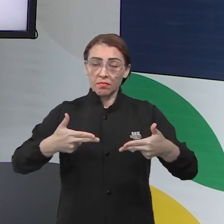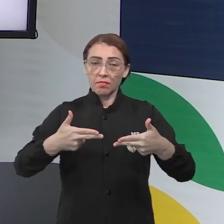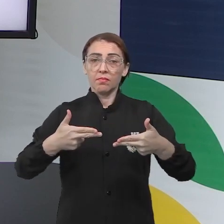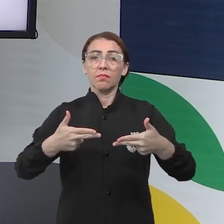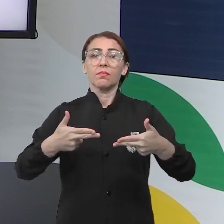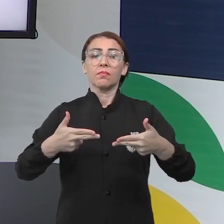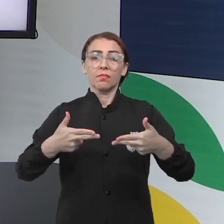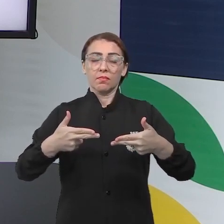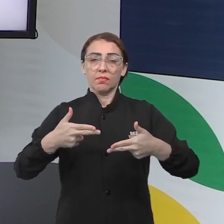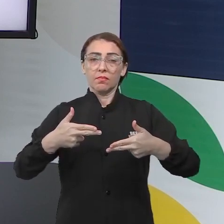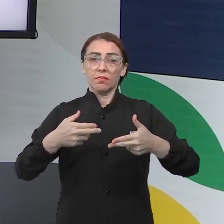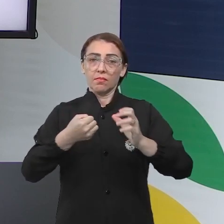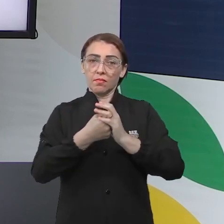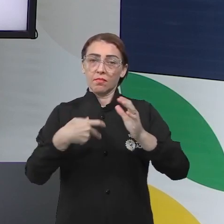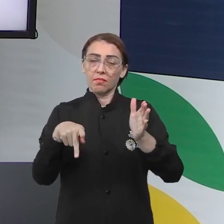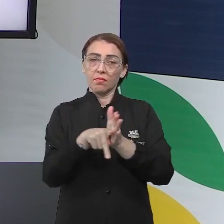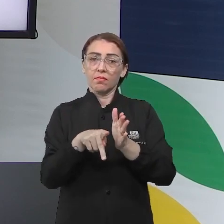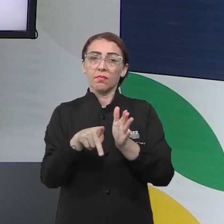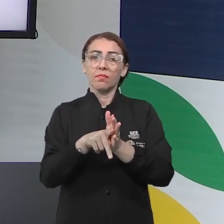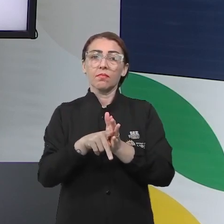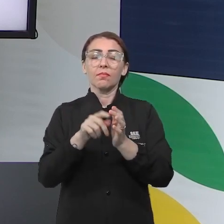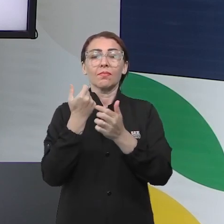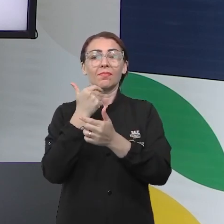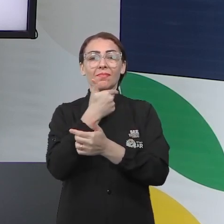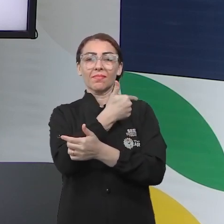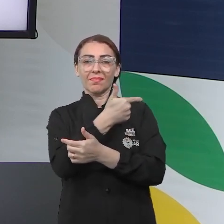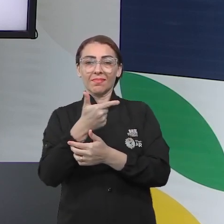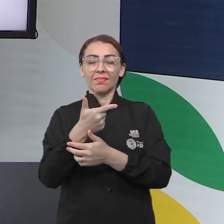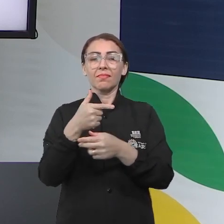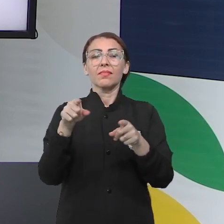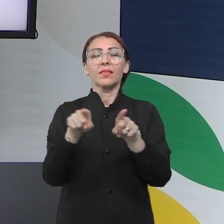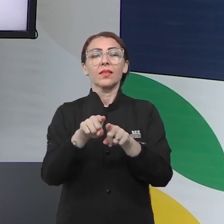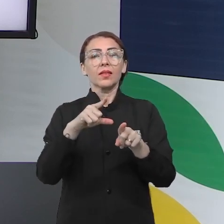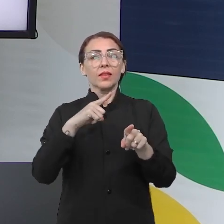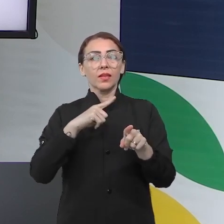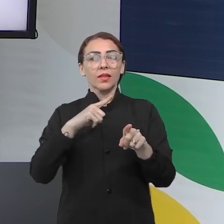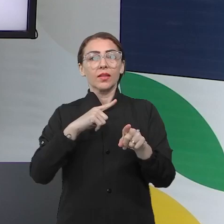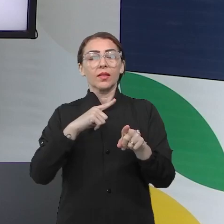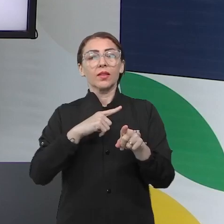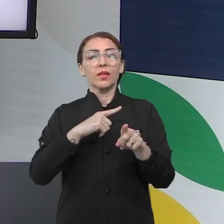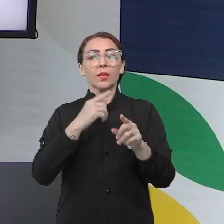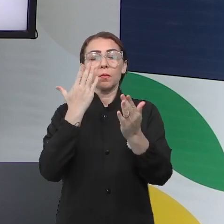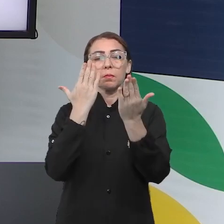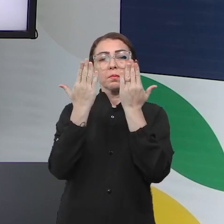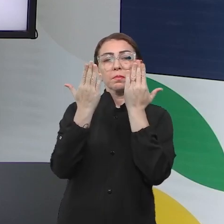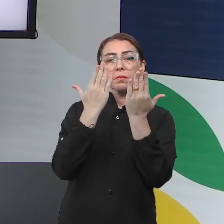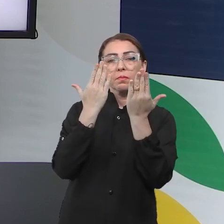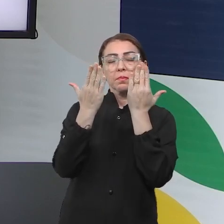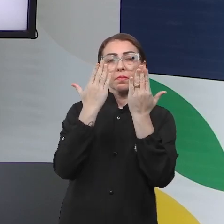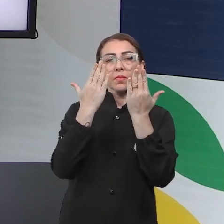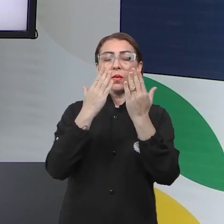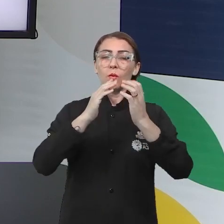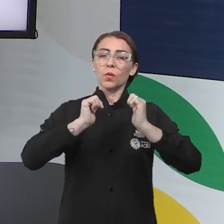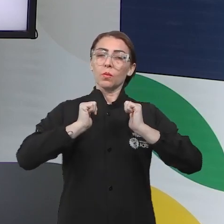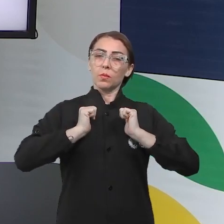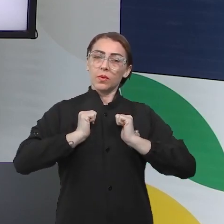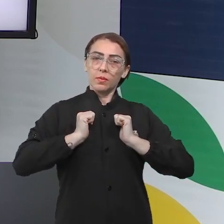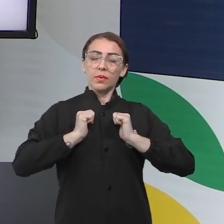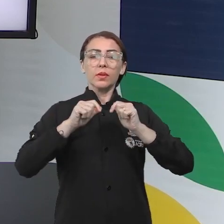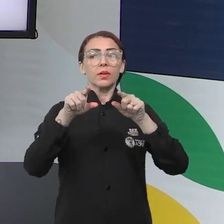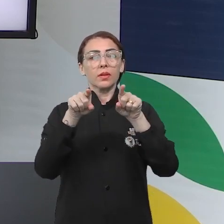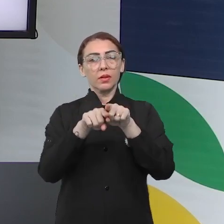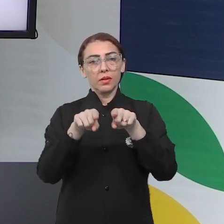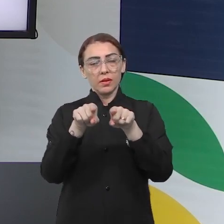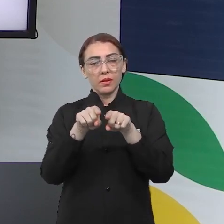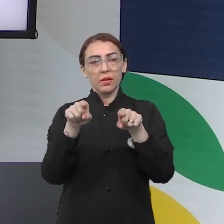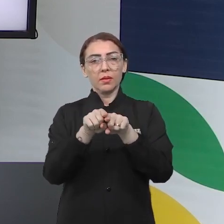muito características dessa comédia dell'arte, eles também tinham traços psicológicos, comportamentais, que